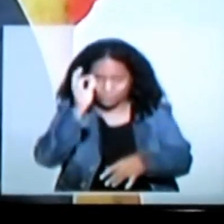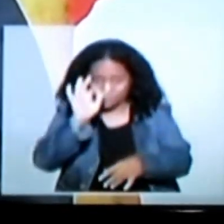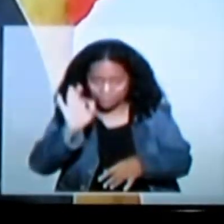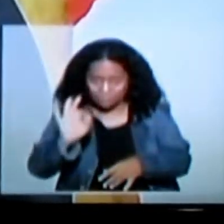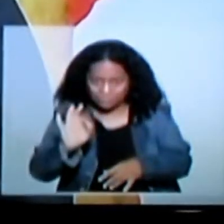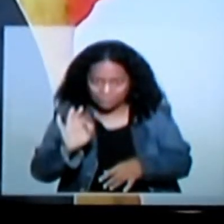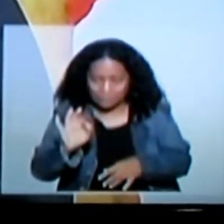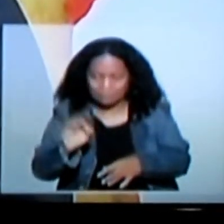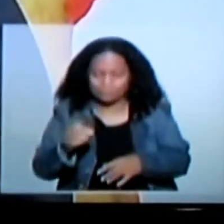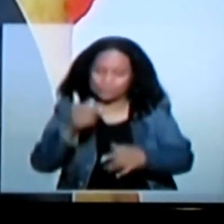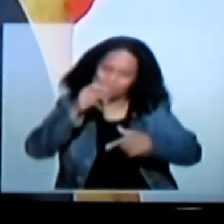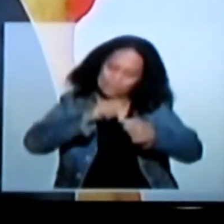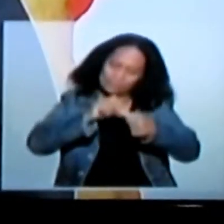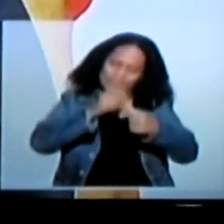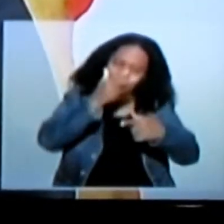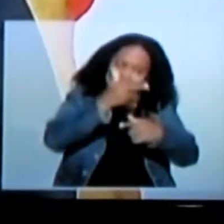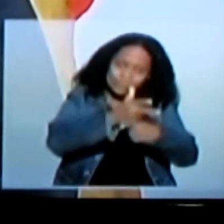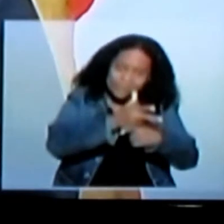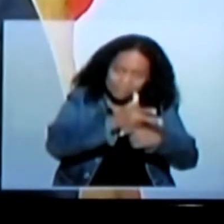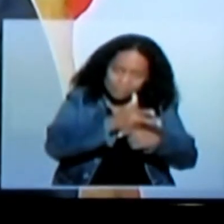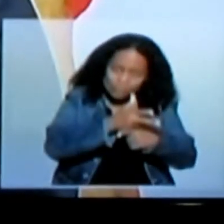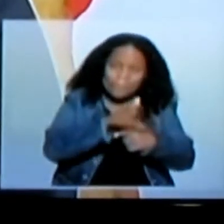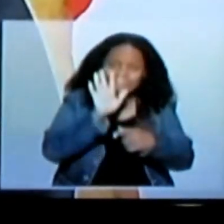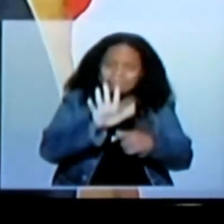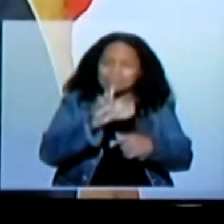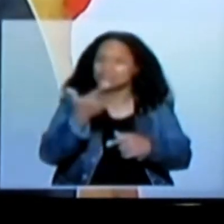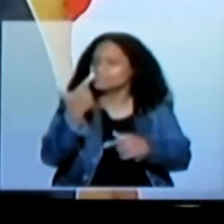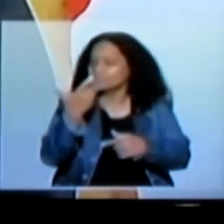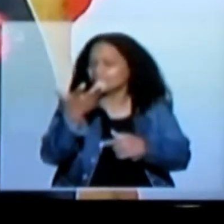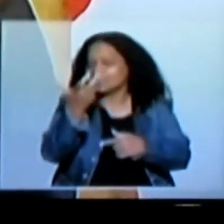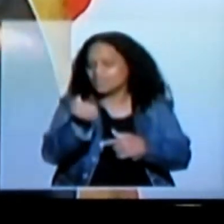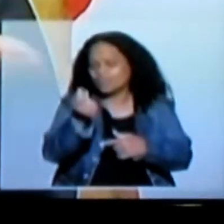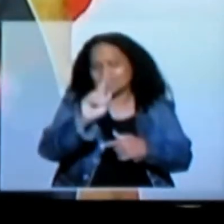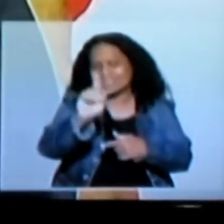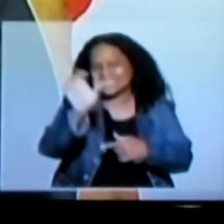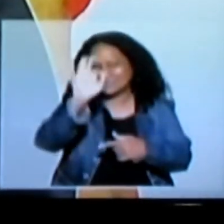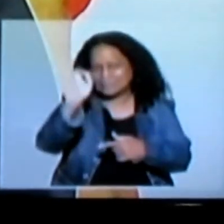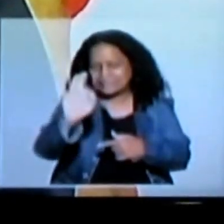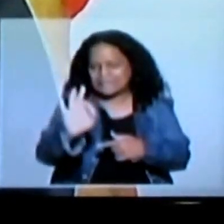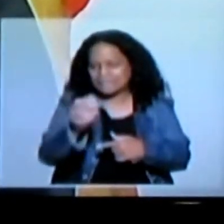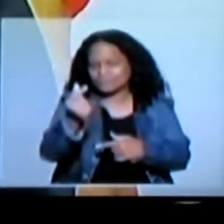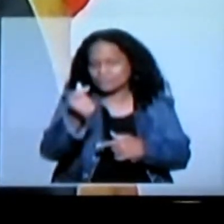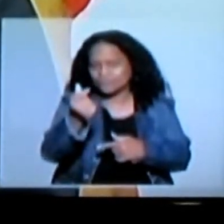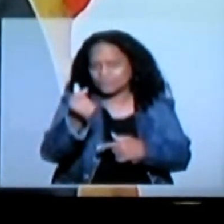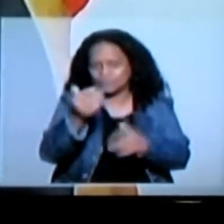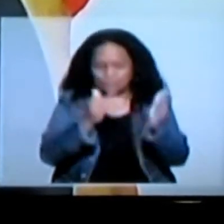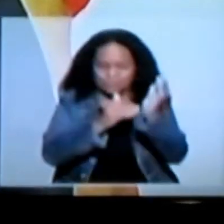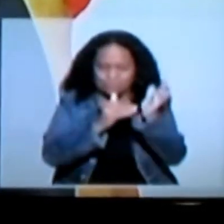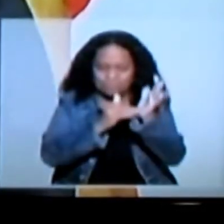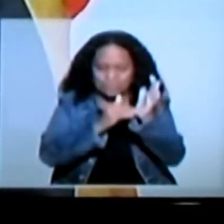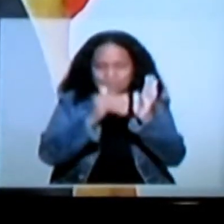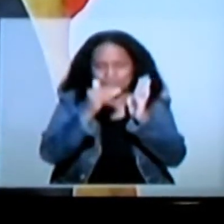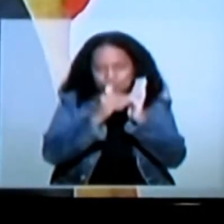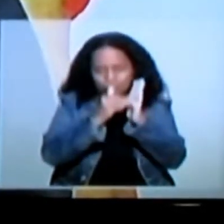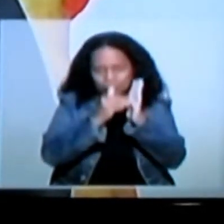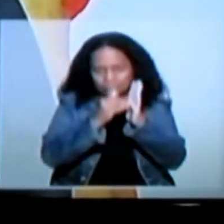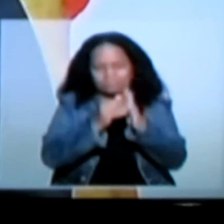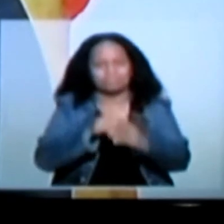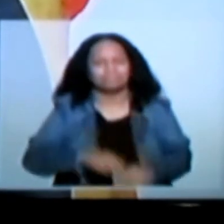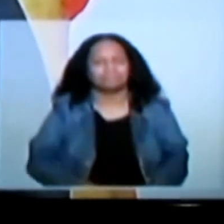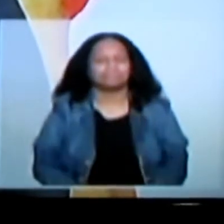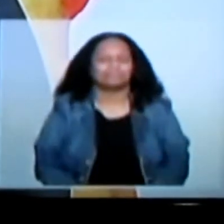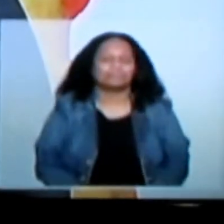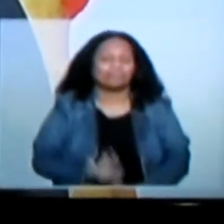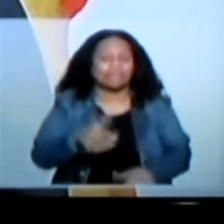gente não sabe. Monetizar é quando a gente exatamente consegue ganhar dinheiro em cima do vídeo, que são inseridos anúncios, né? Ou no meio, ou no final, ou enfim, no meio do